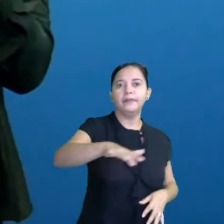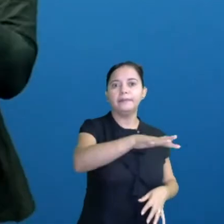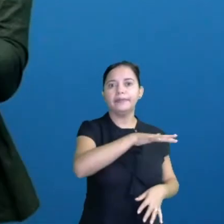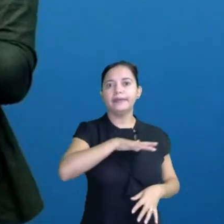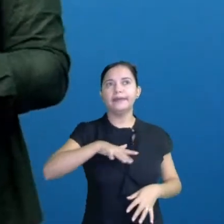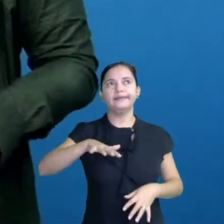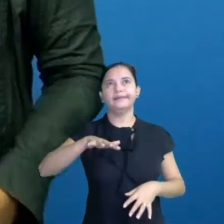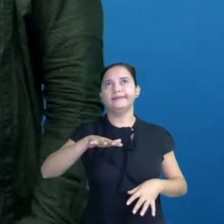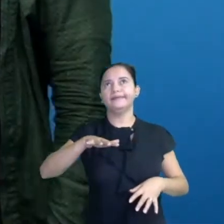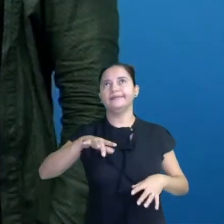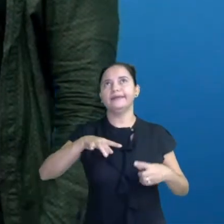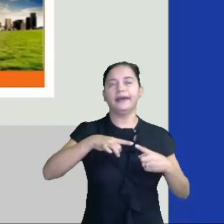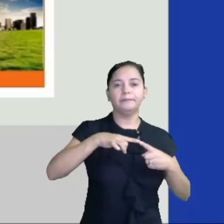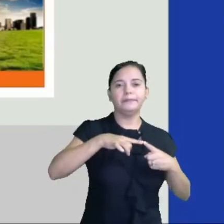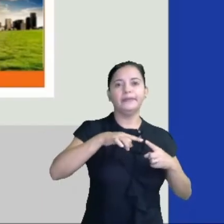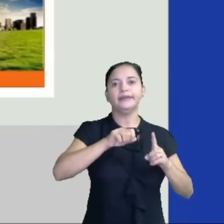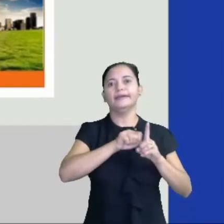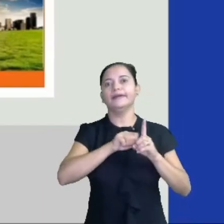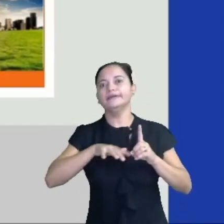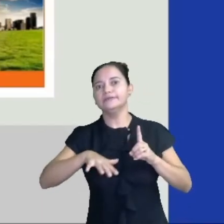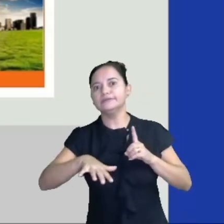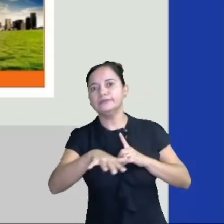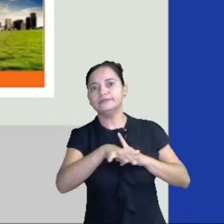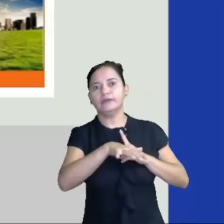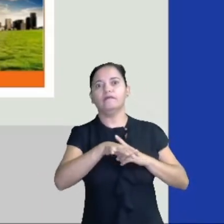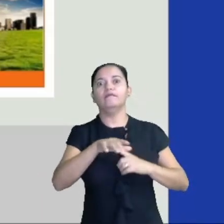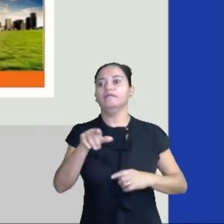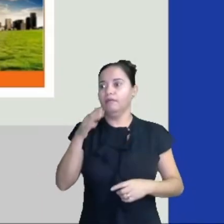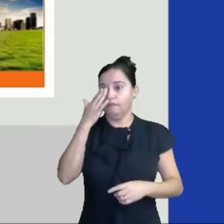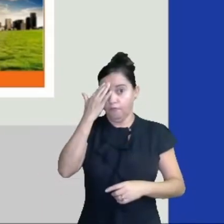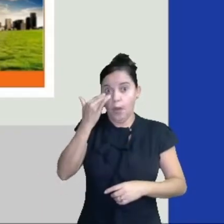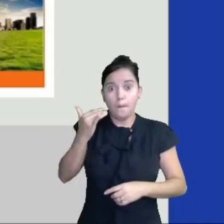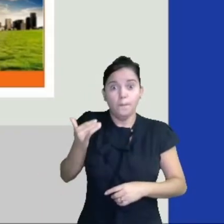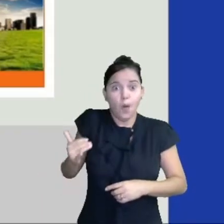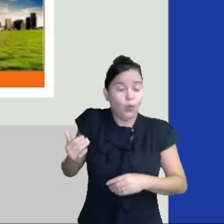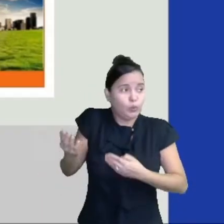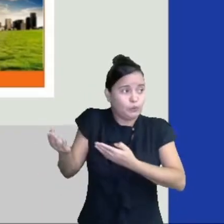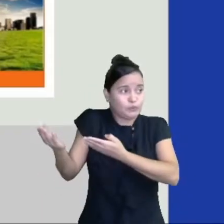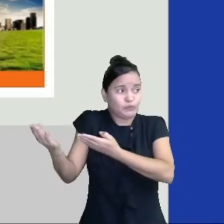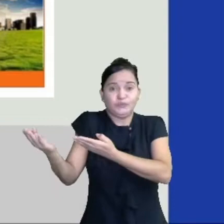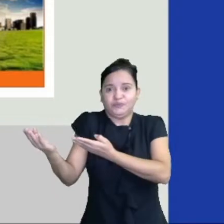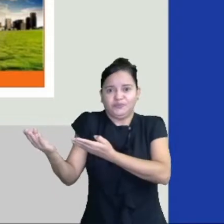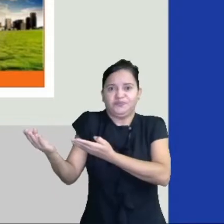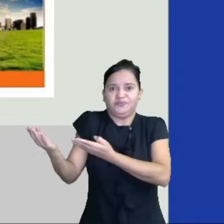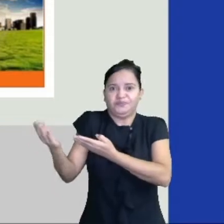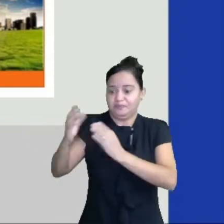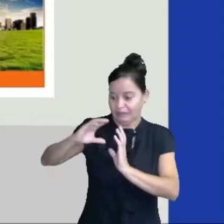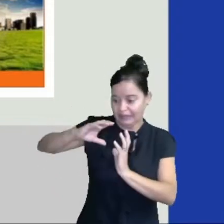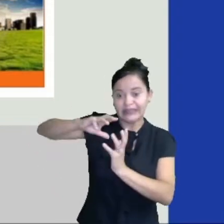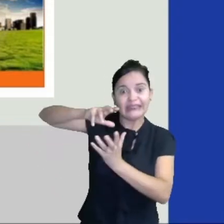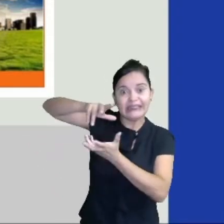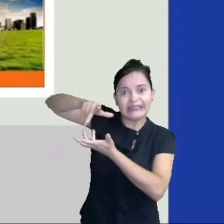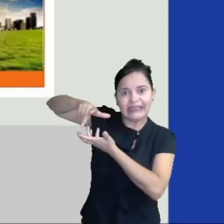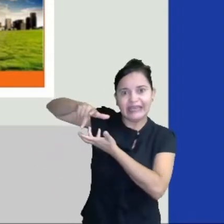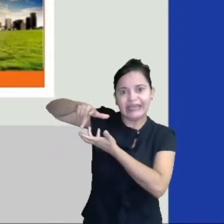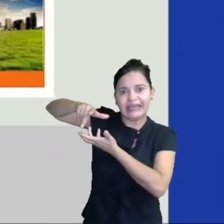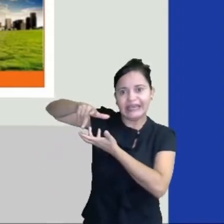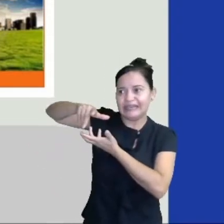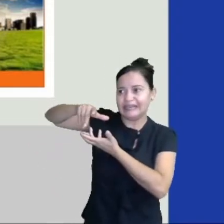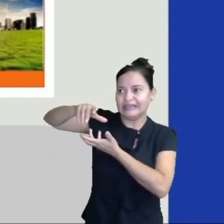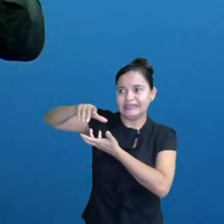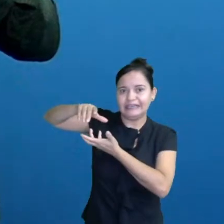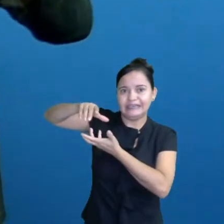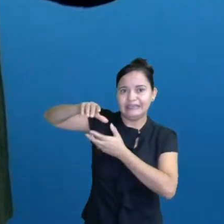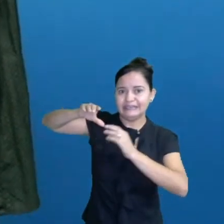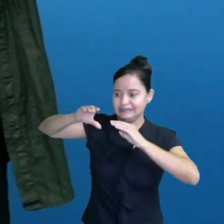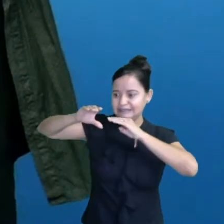questões sociais, que é o famoso aquecimento global. Porque muita gente pensa, viu, produção? E isso é bom a gente